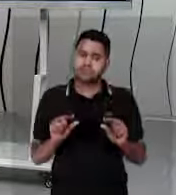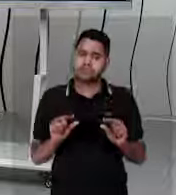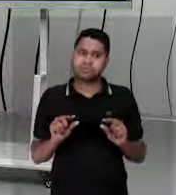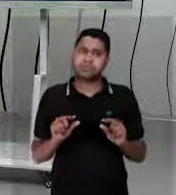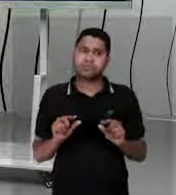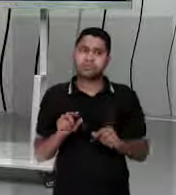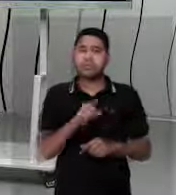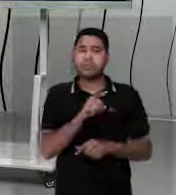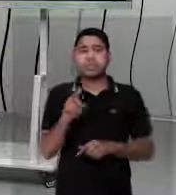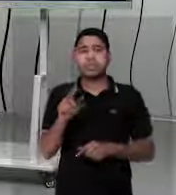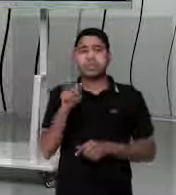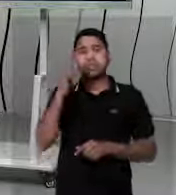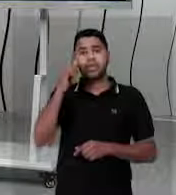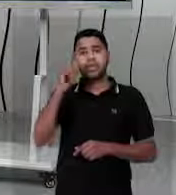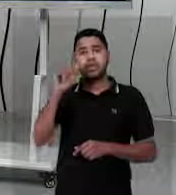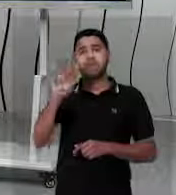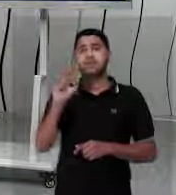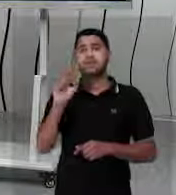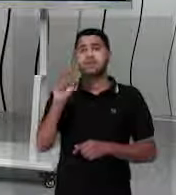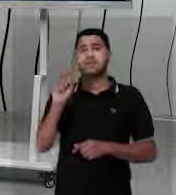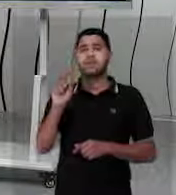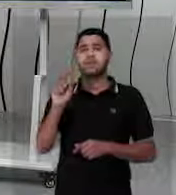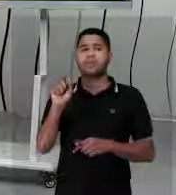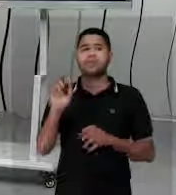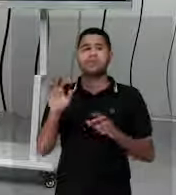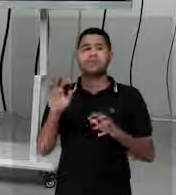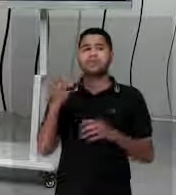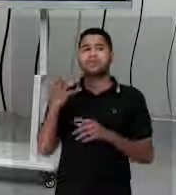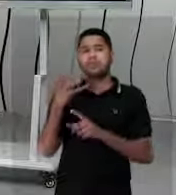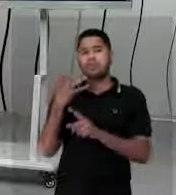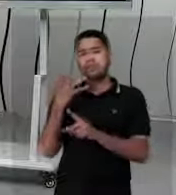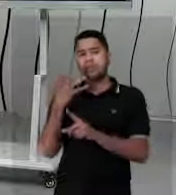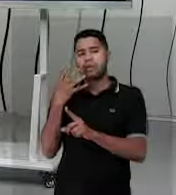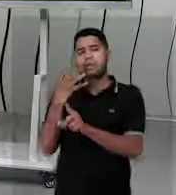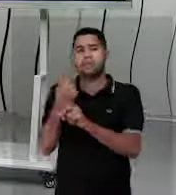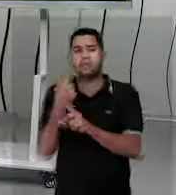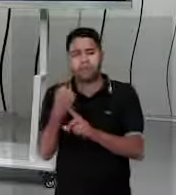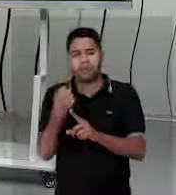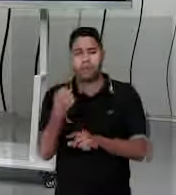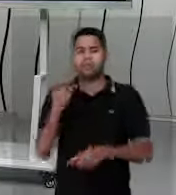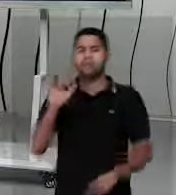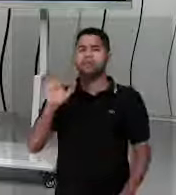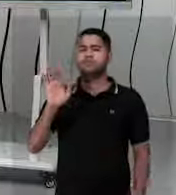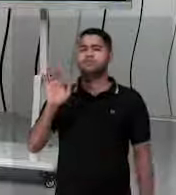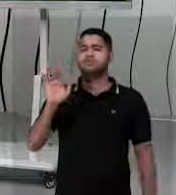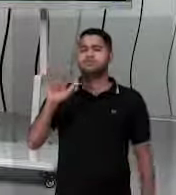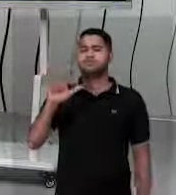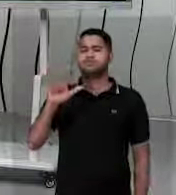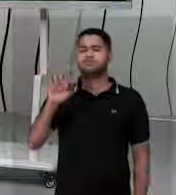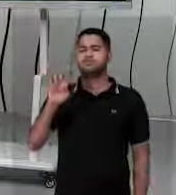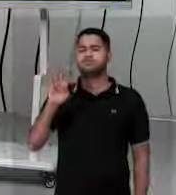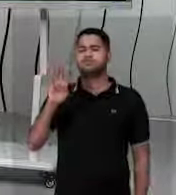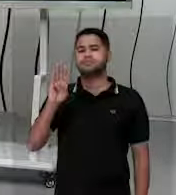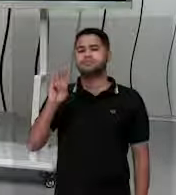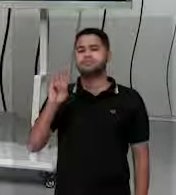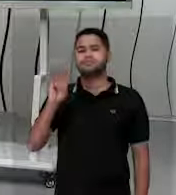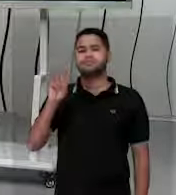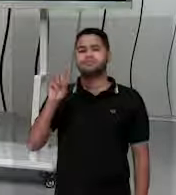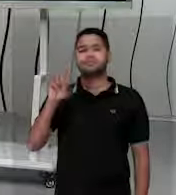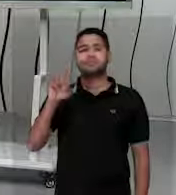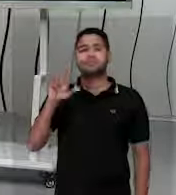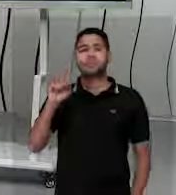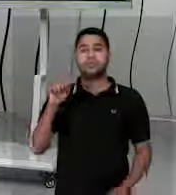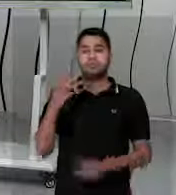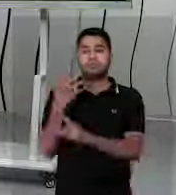você evita que ele infecte, né, o flebotomínio e transmita isso para outras